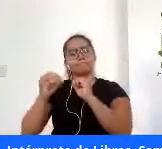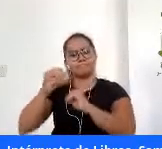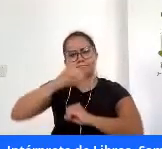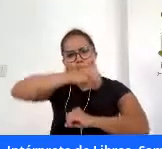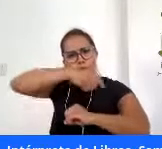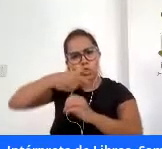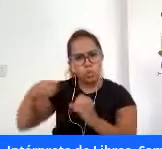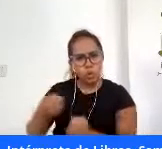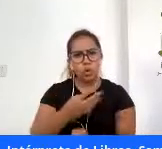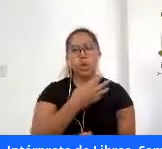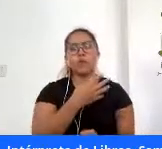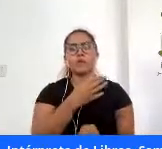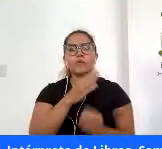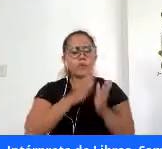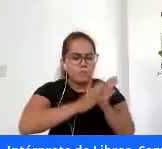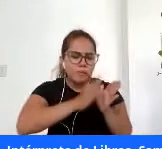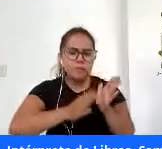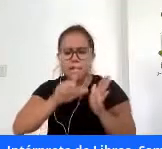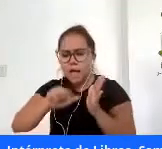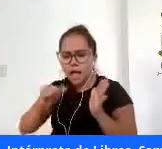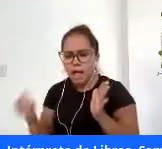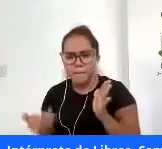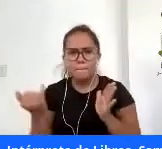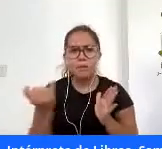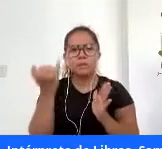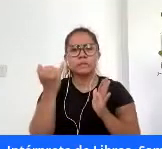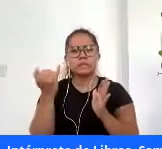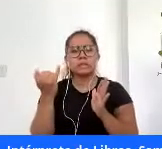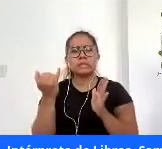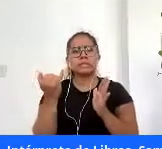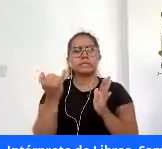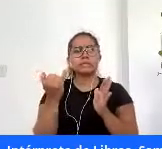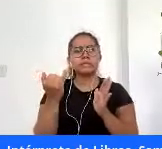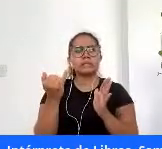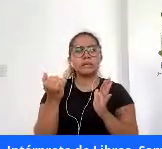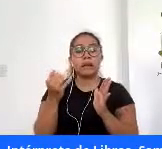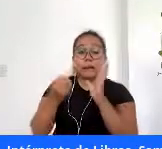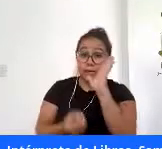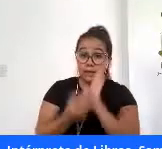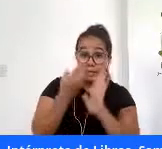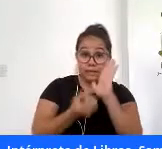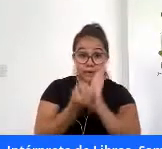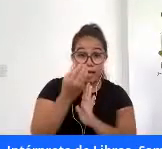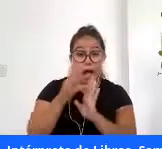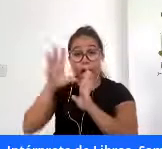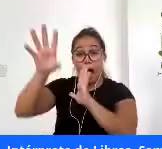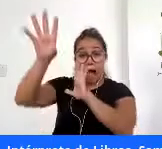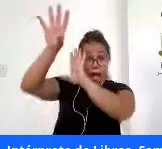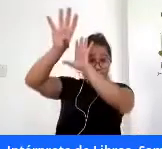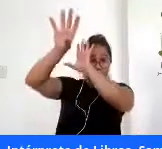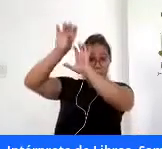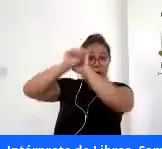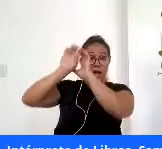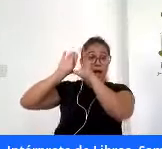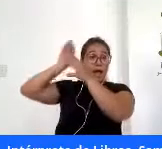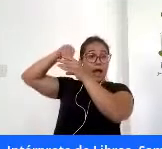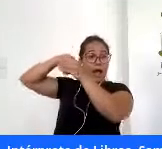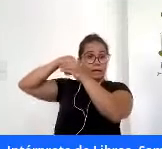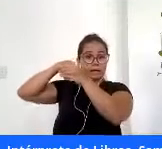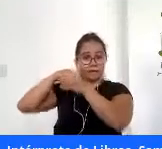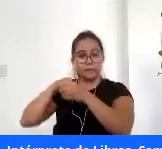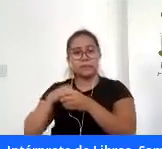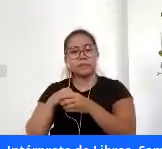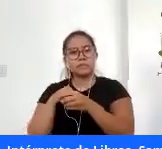esse processo ele vai ser importante até mesmo para gerar um arquivamento dessa memória olfatória, né? Para